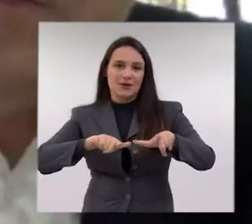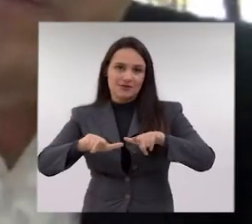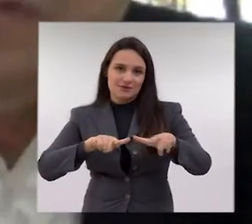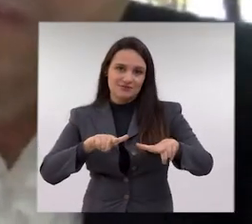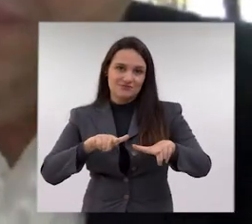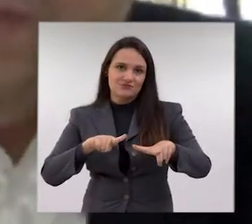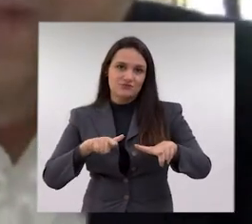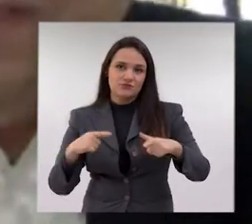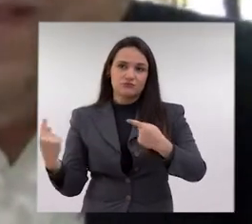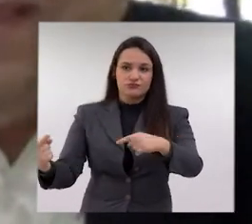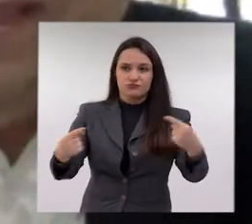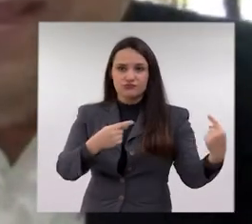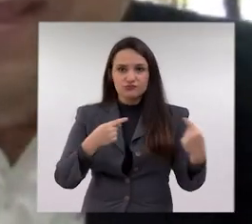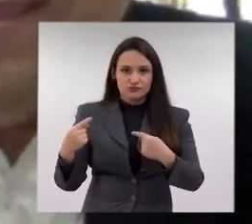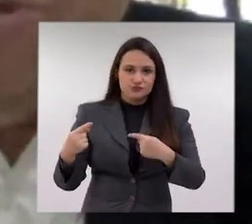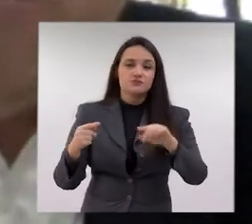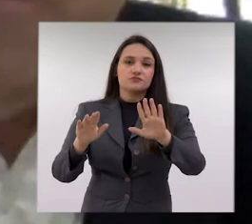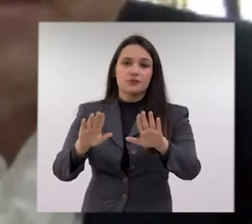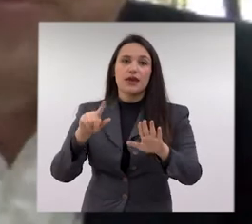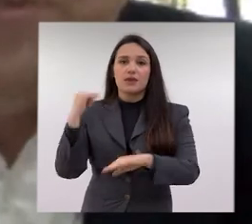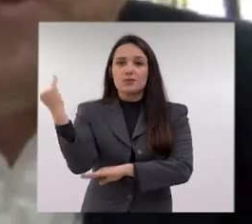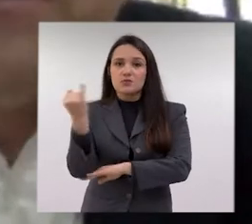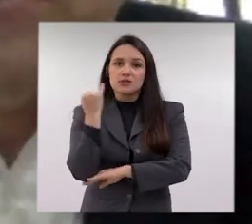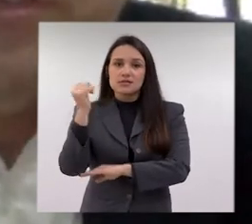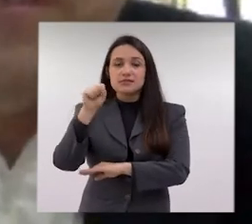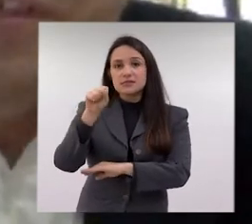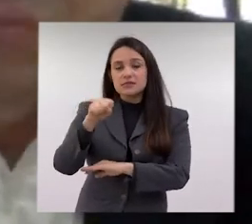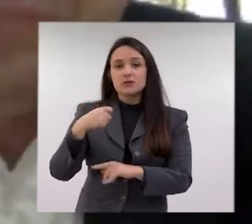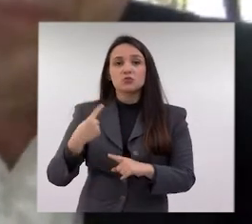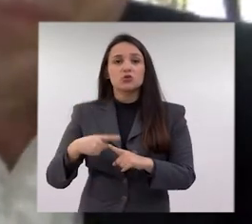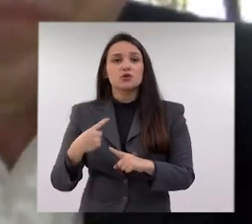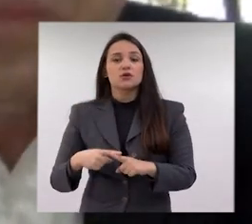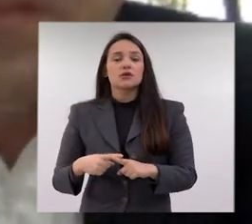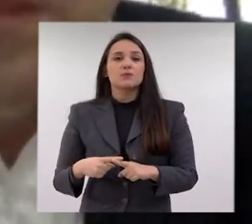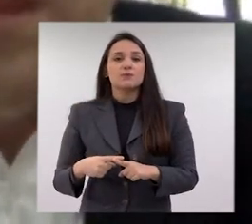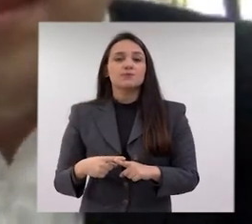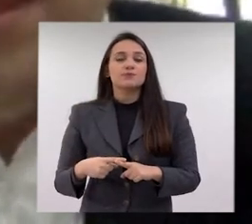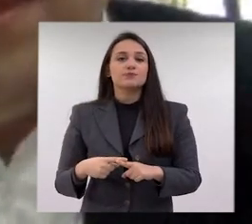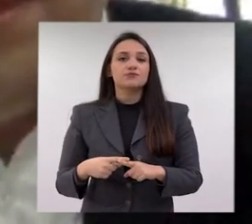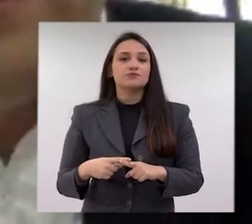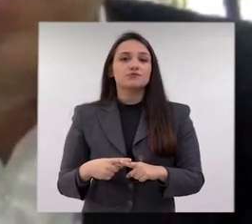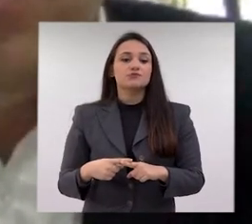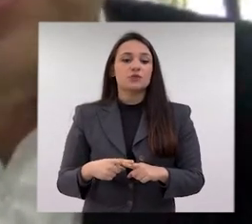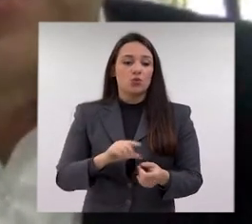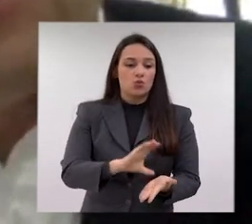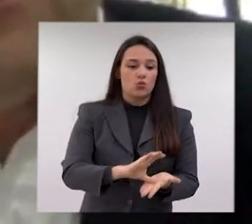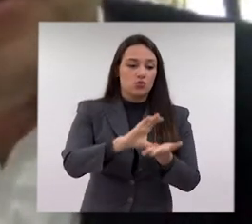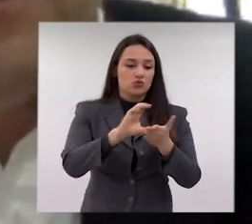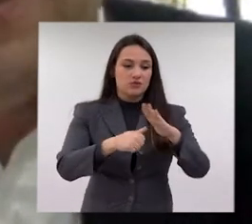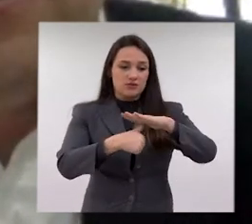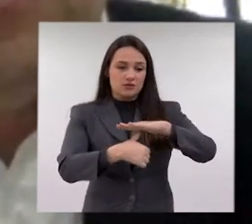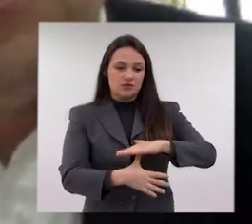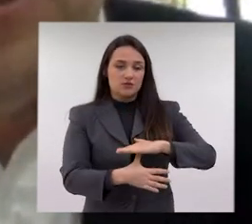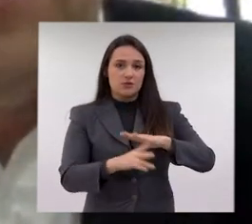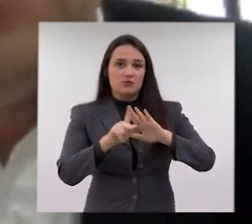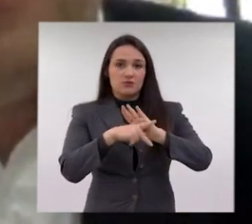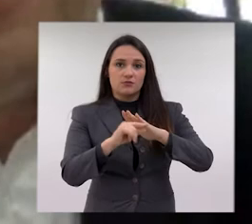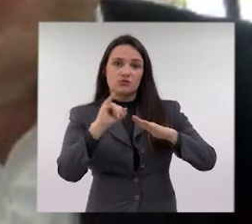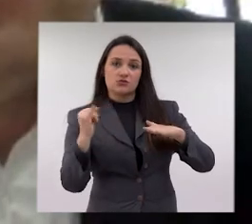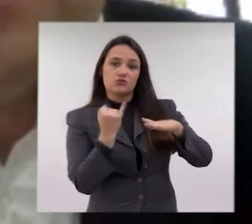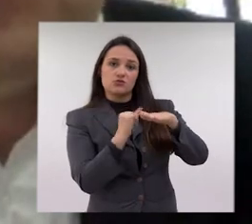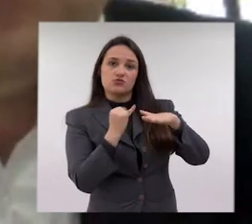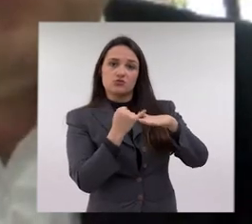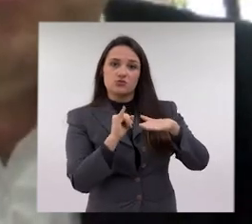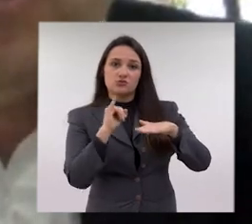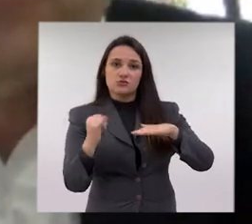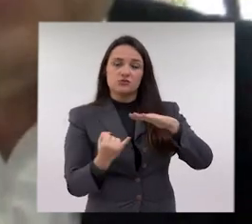de trabalho. Então, é um movimento importantíssimo que o Conselho de Reitores das Instituições de Ensino